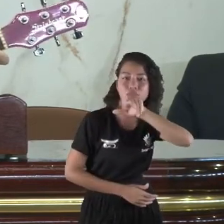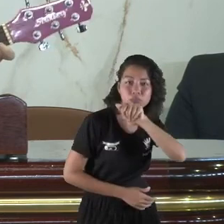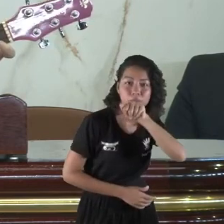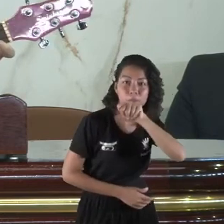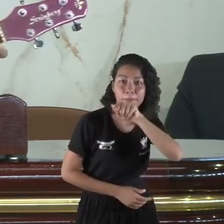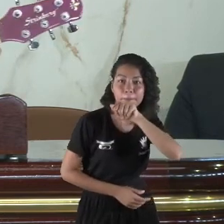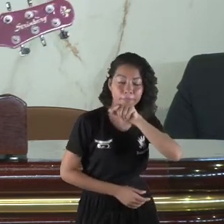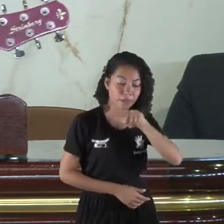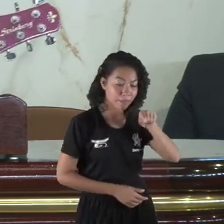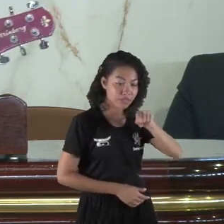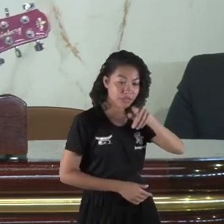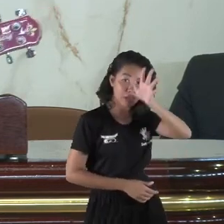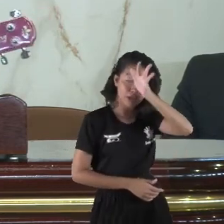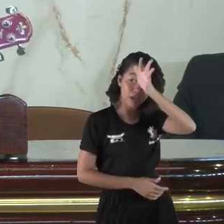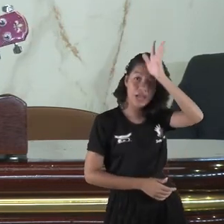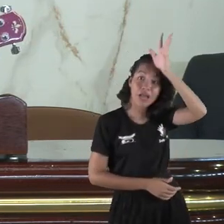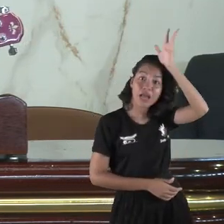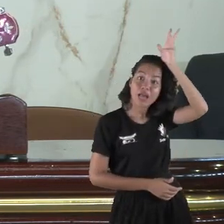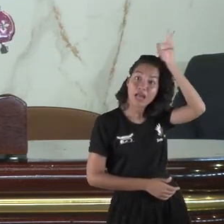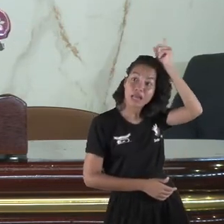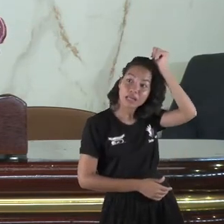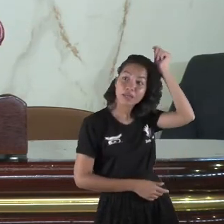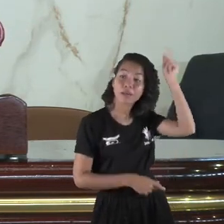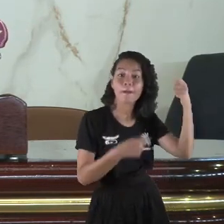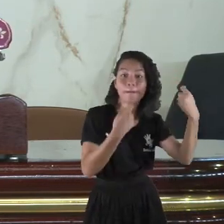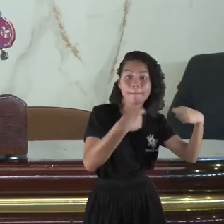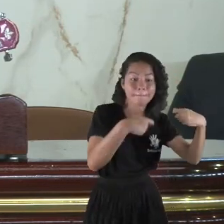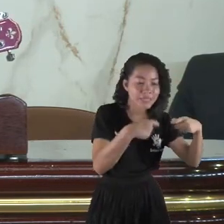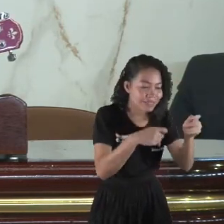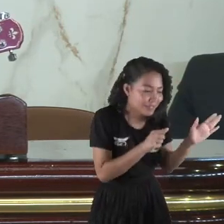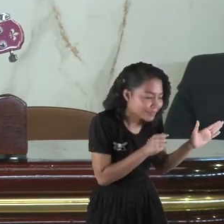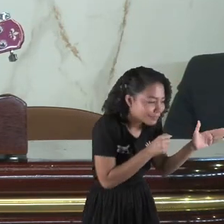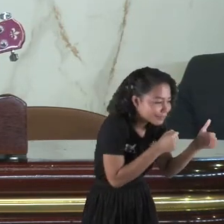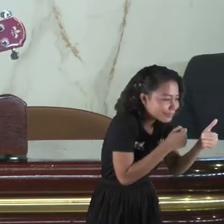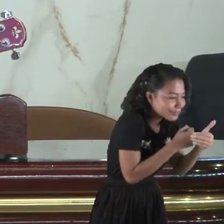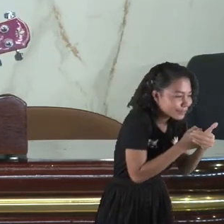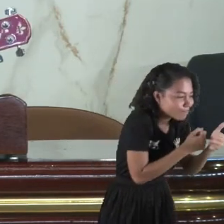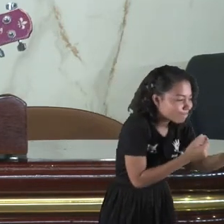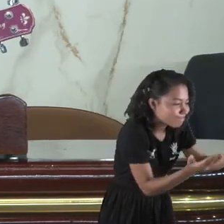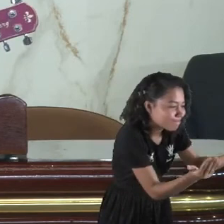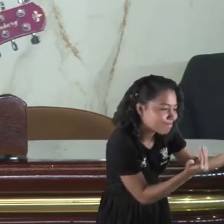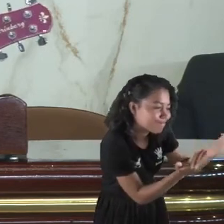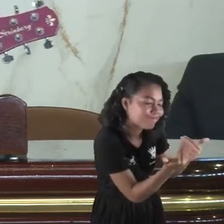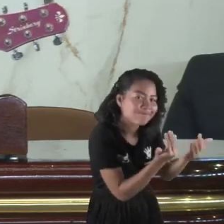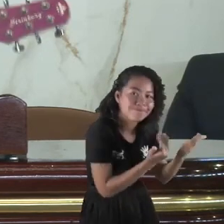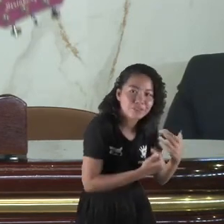galinha não, ela está envolvida. O porco, ele está comprometido, não está envolvido.